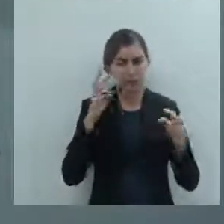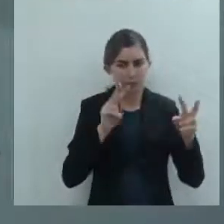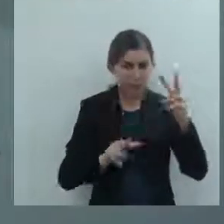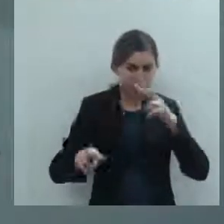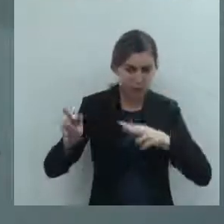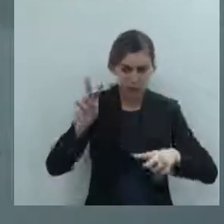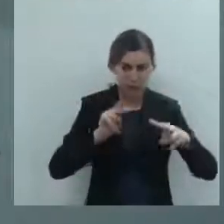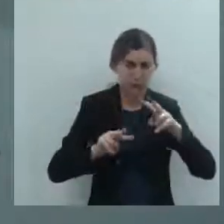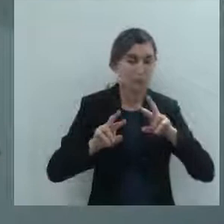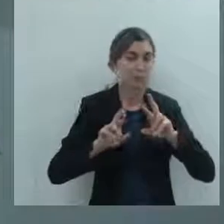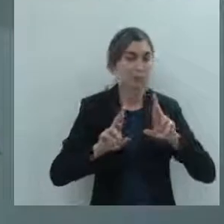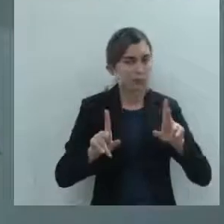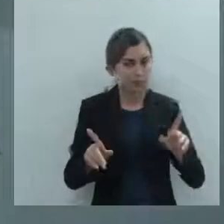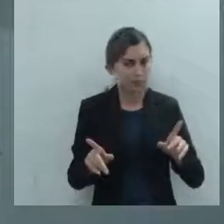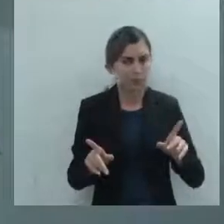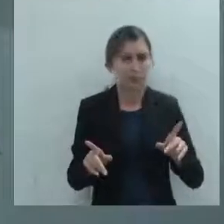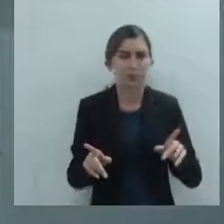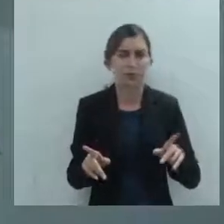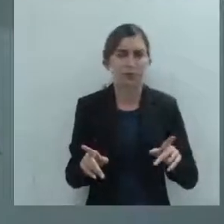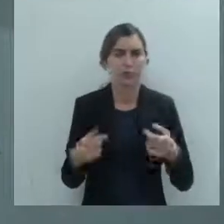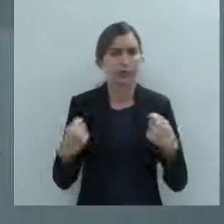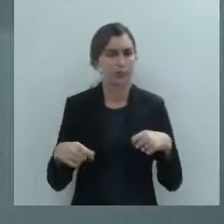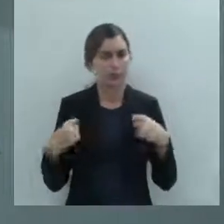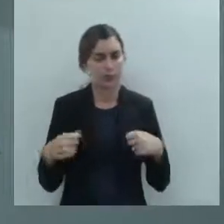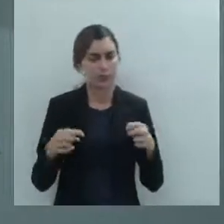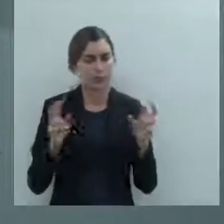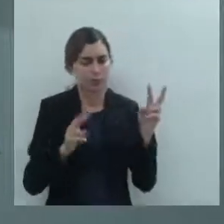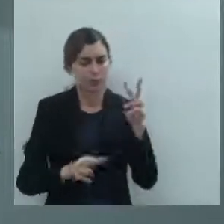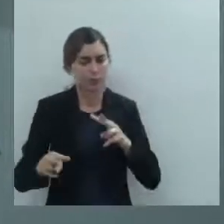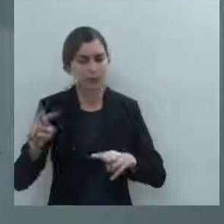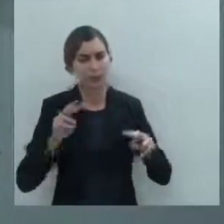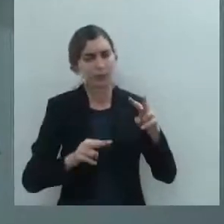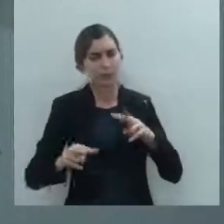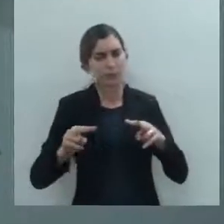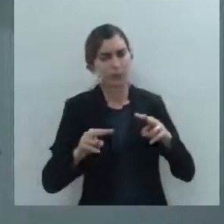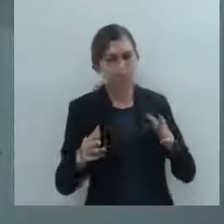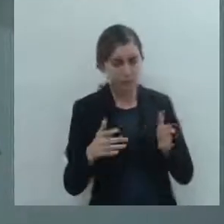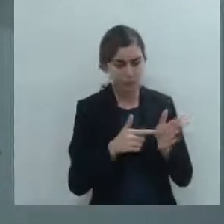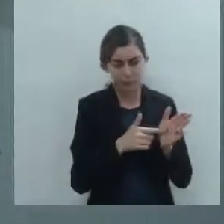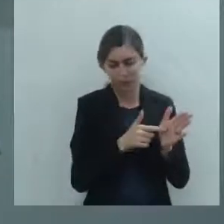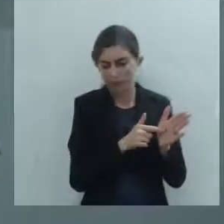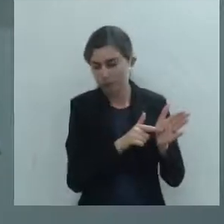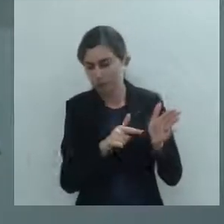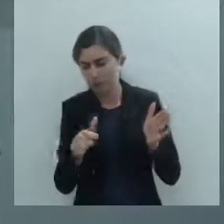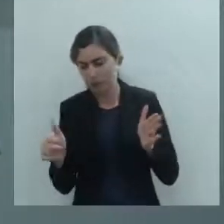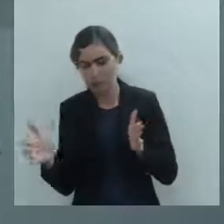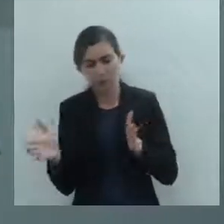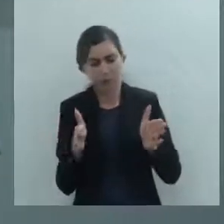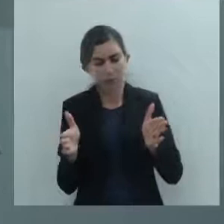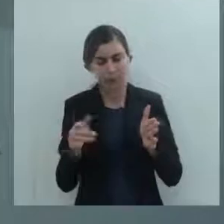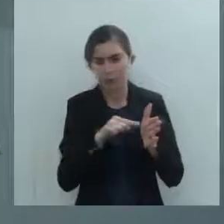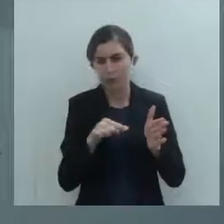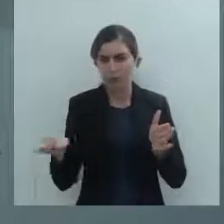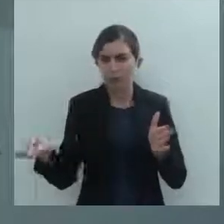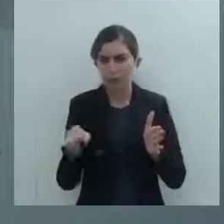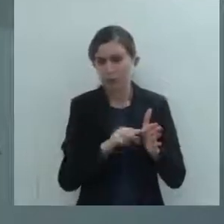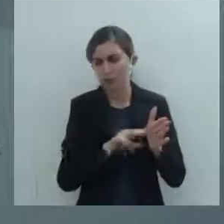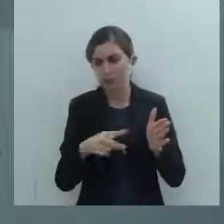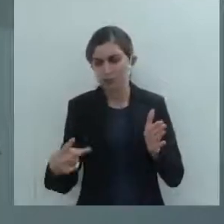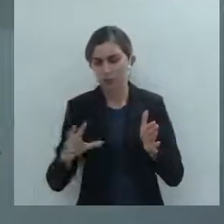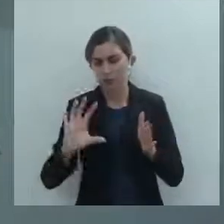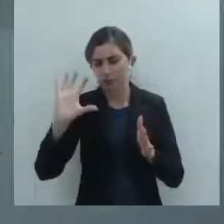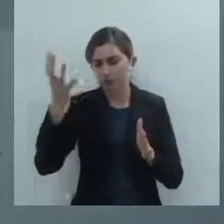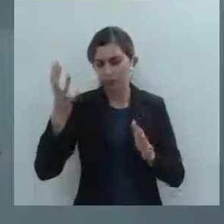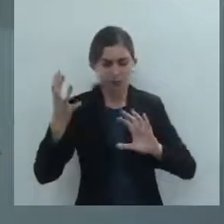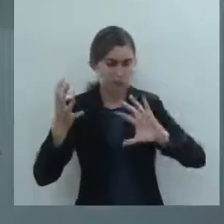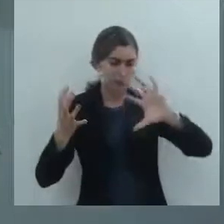ser observado de uma maneira diferente e essa maneira de observar essa passagem do tempo dentro de um contexto de